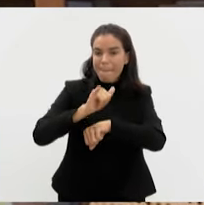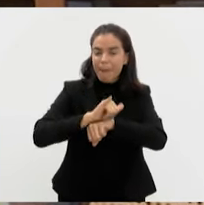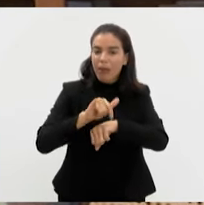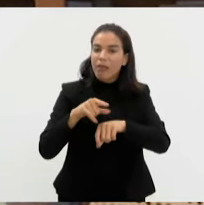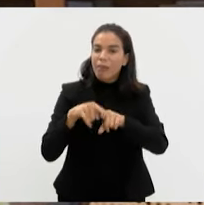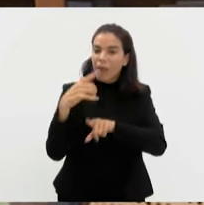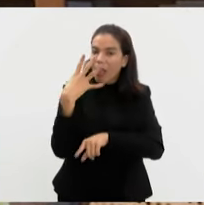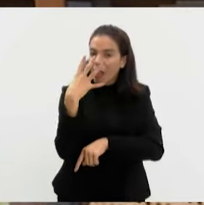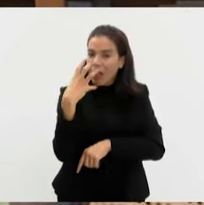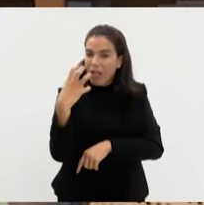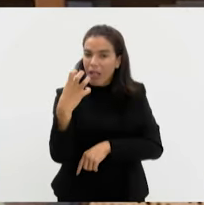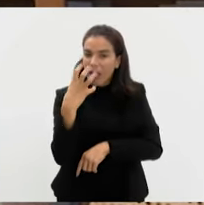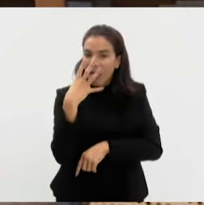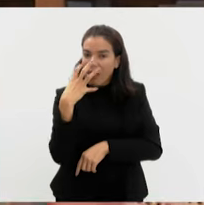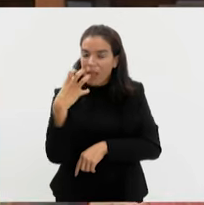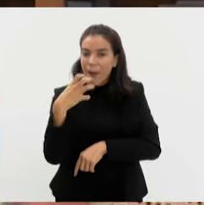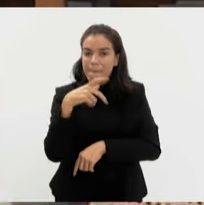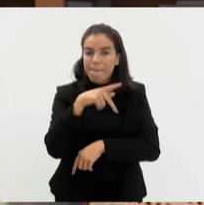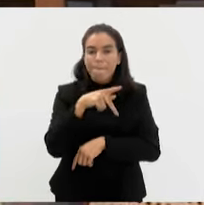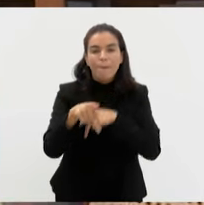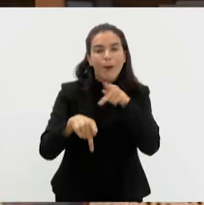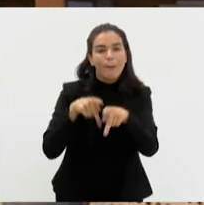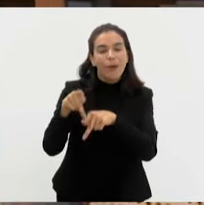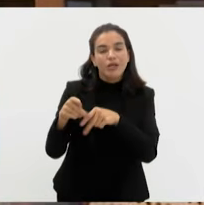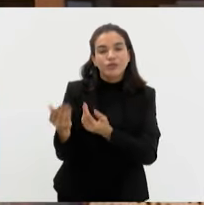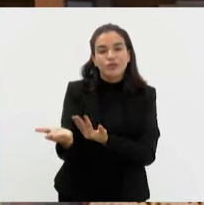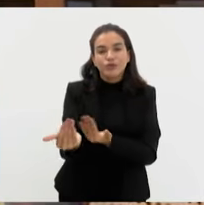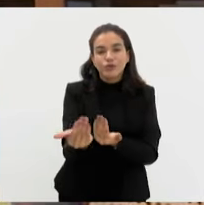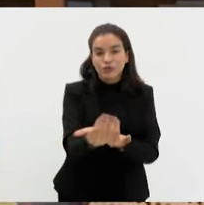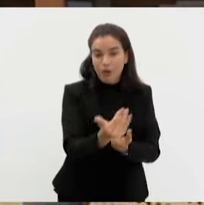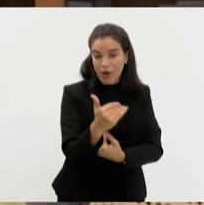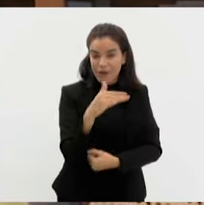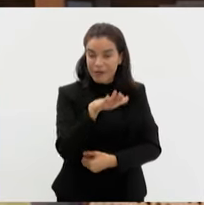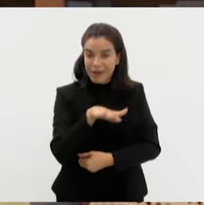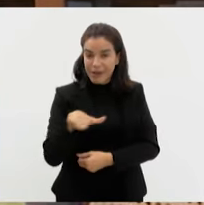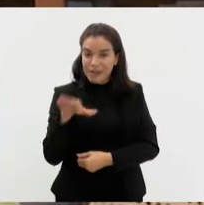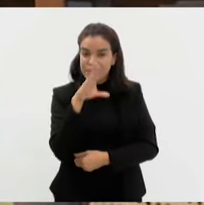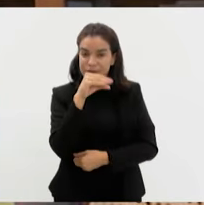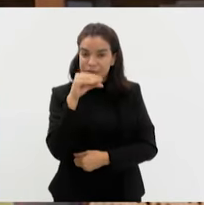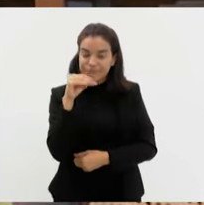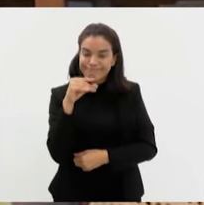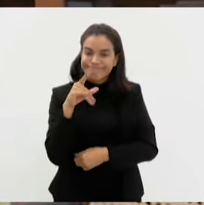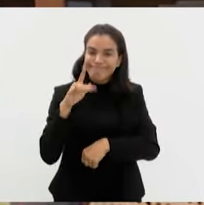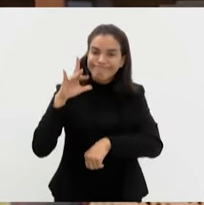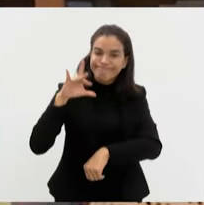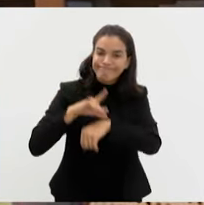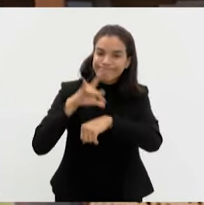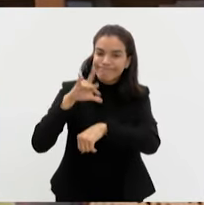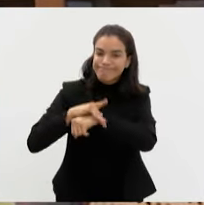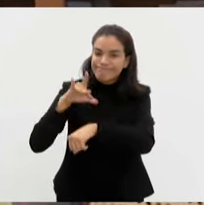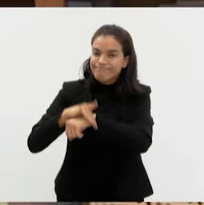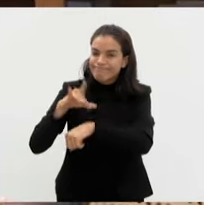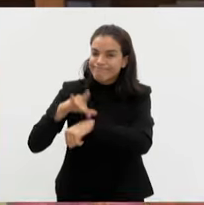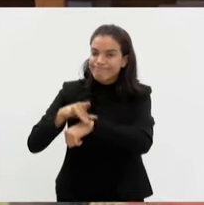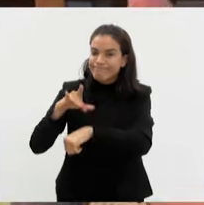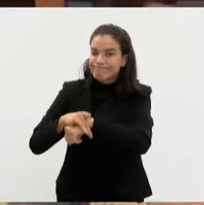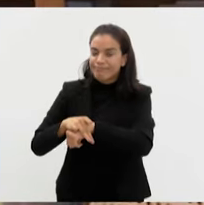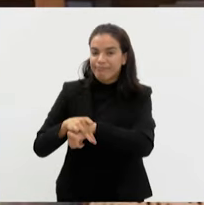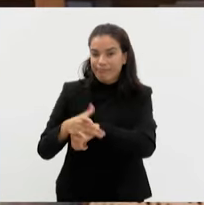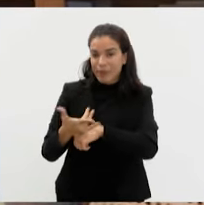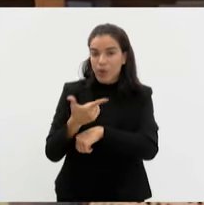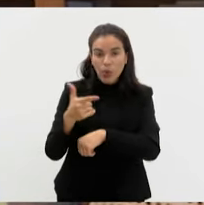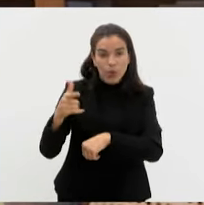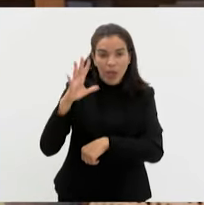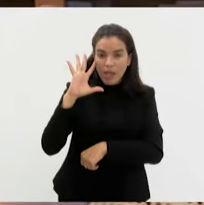atraem, sobretudo, essa população, muito jovens e de crianças, e que têm adoecido de maneira absolutamente sem